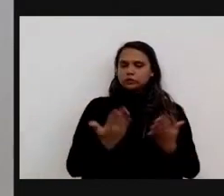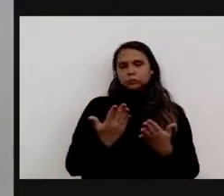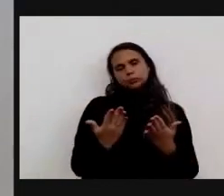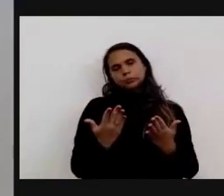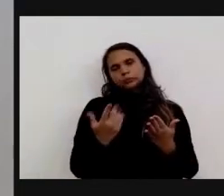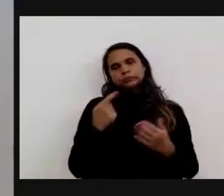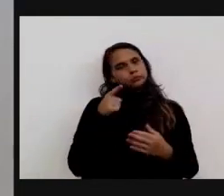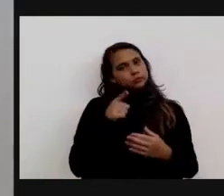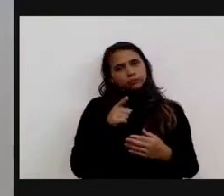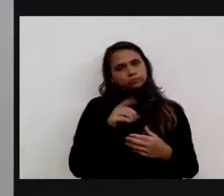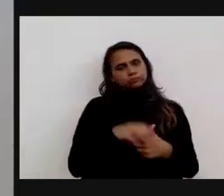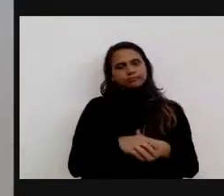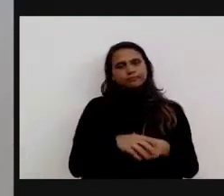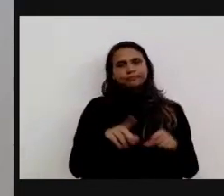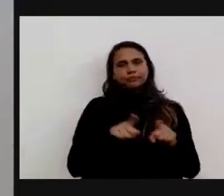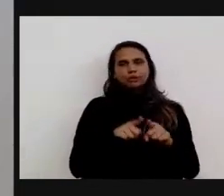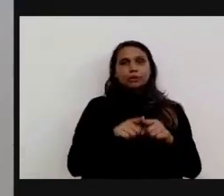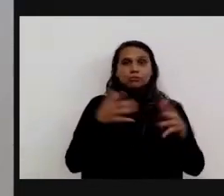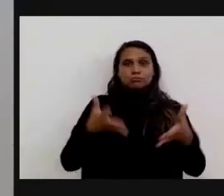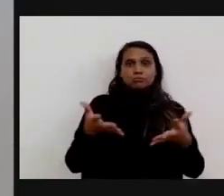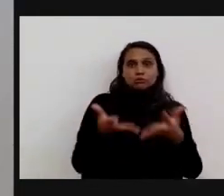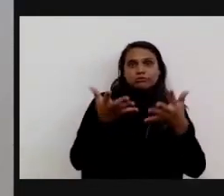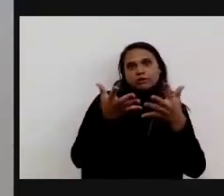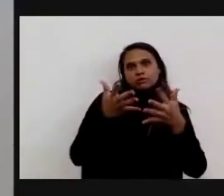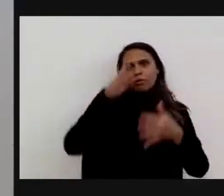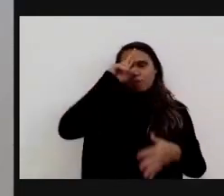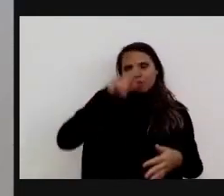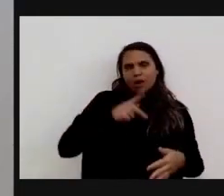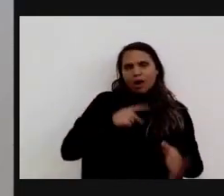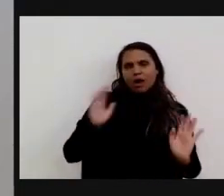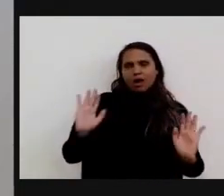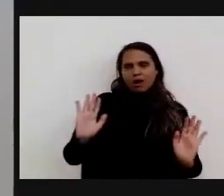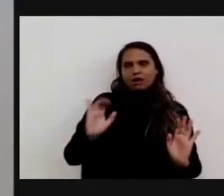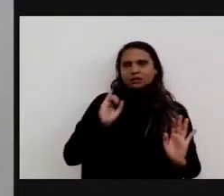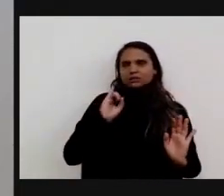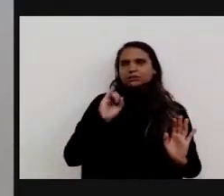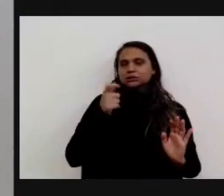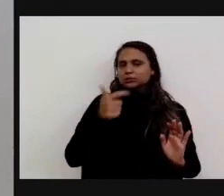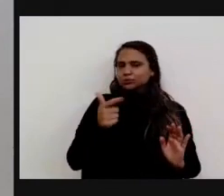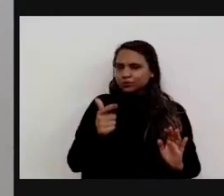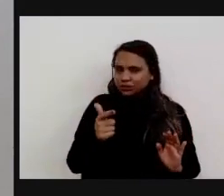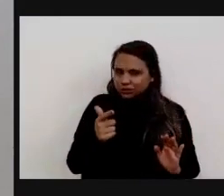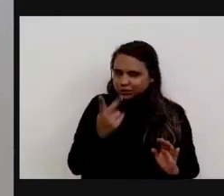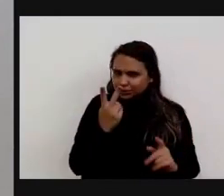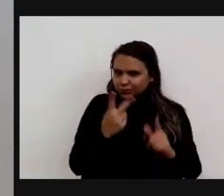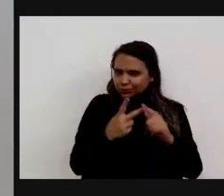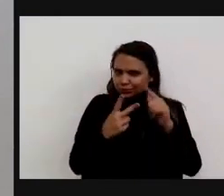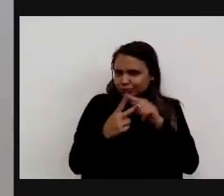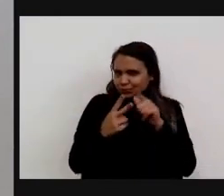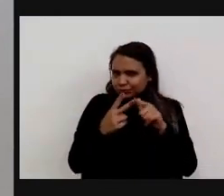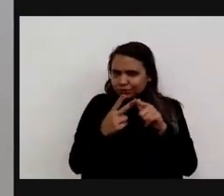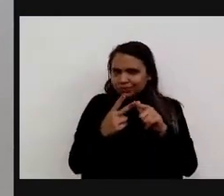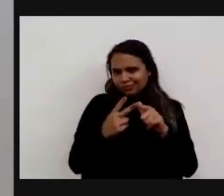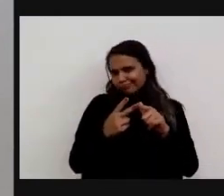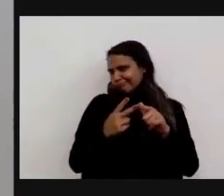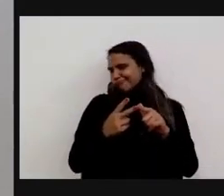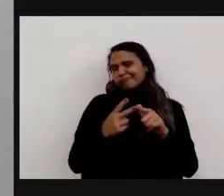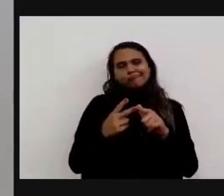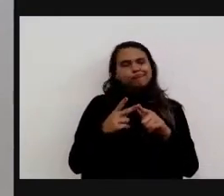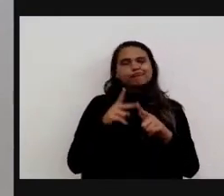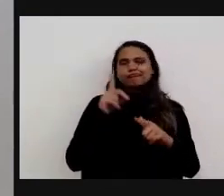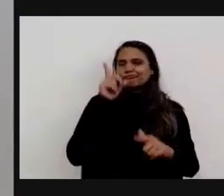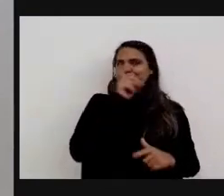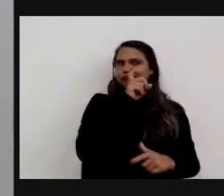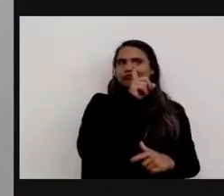né E automotivação também sem essas duas sucessos pacotinho autonomia fica muito mais difícil